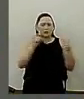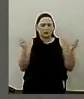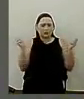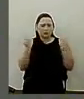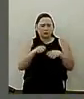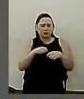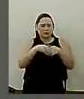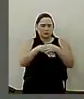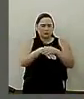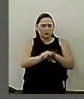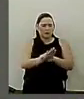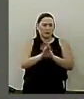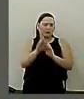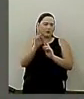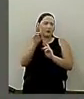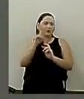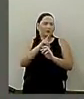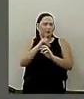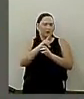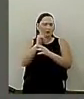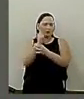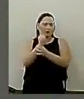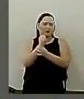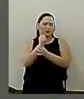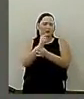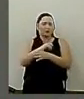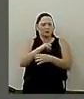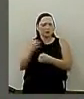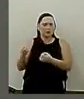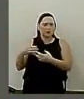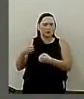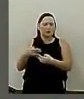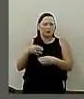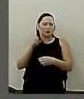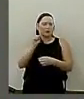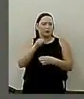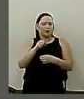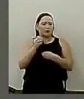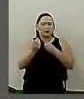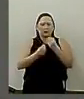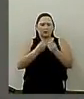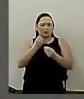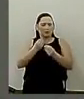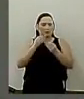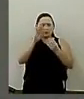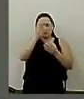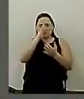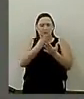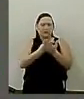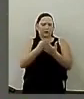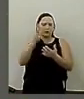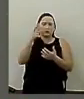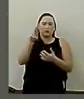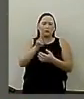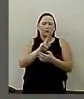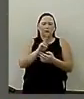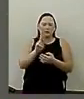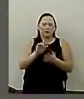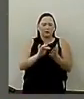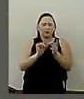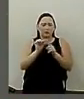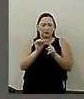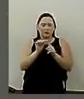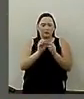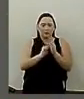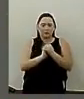Senhor nos guarde em segurança e pedimos que o Senhor nos ensine a confiar na tua palavra, em nome de Jesus.